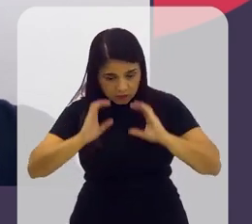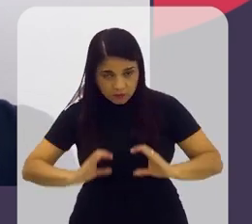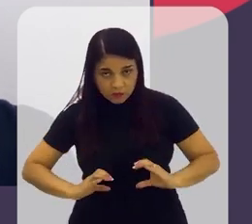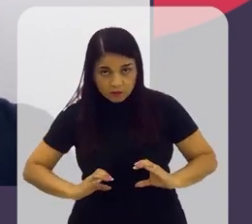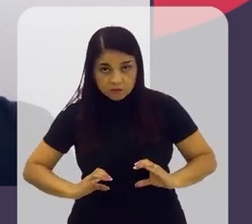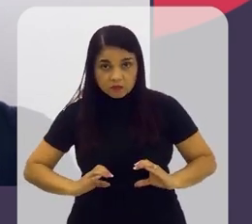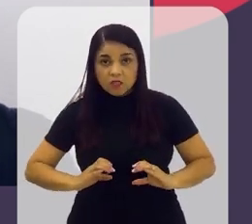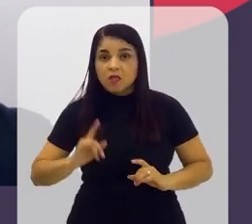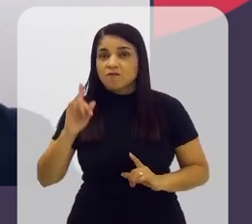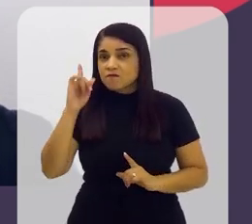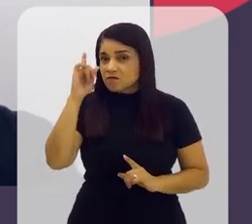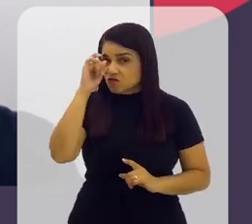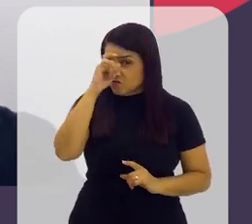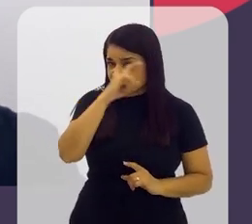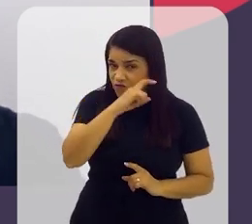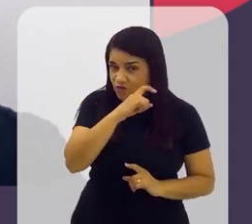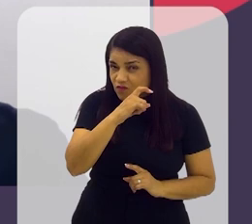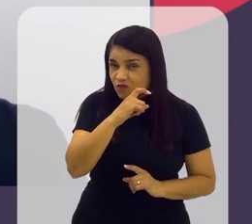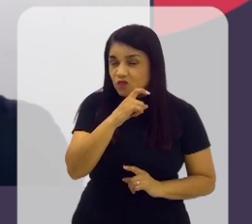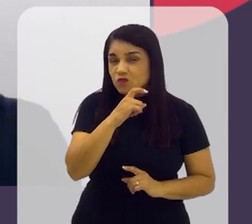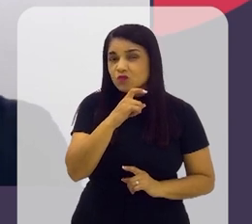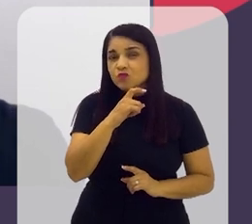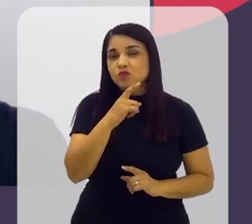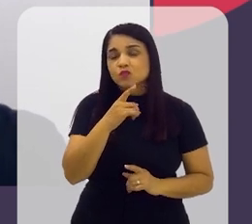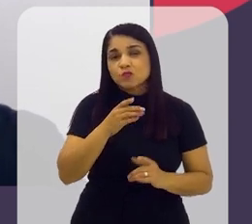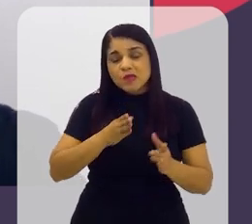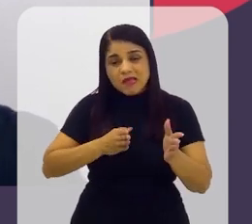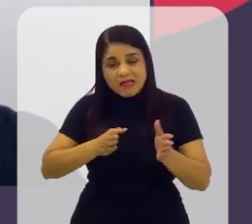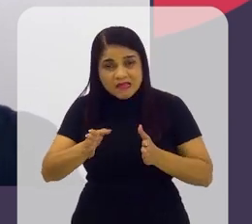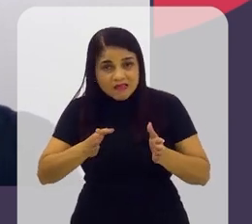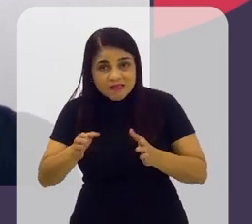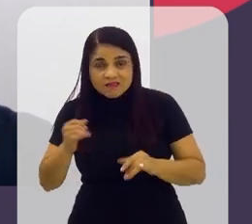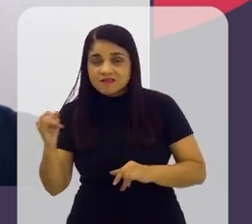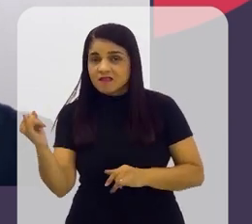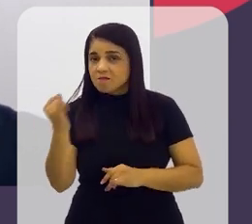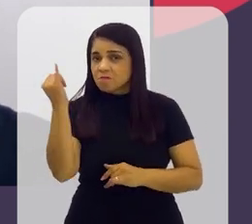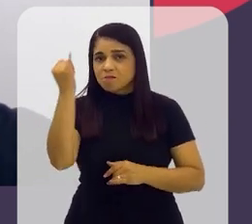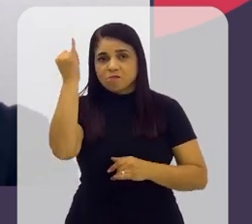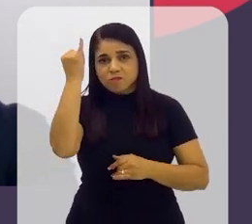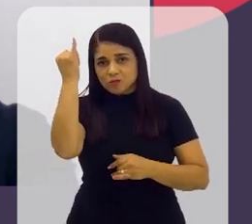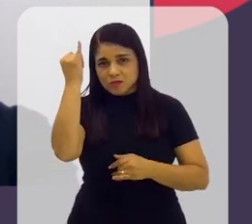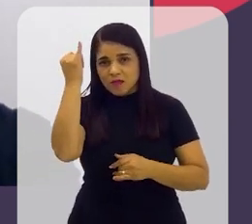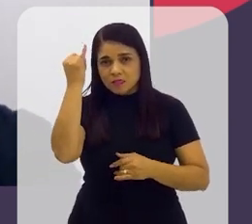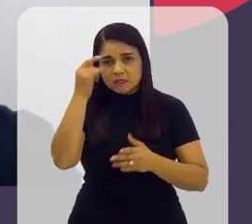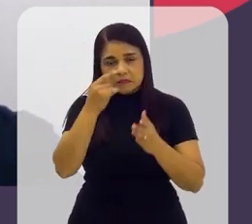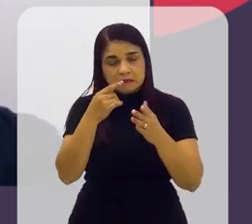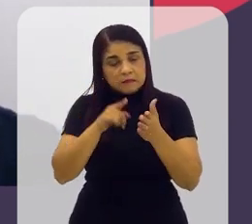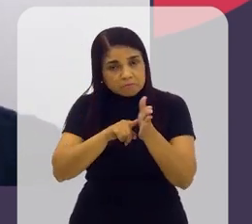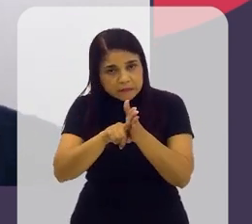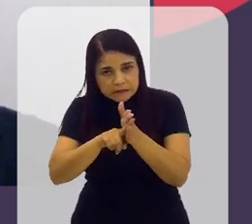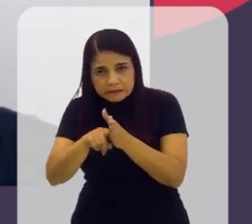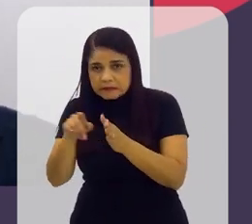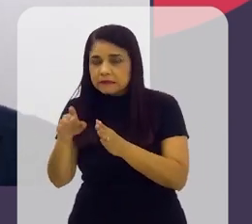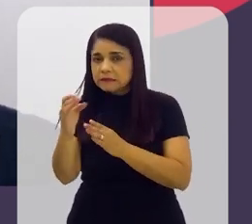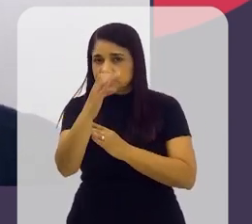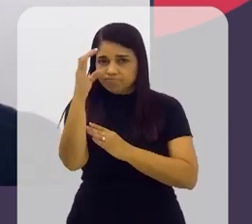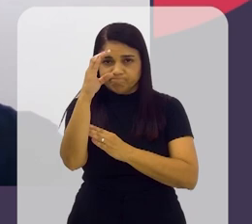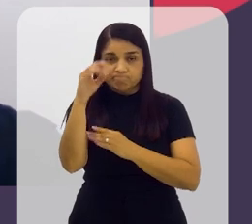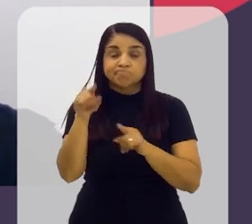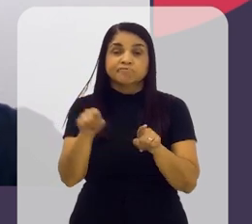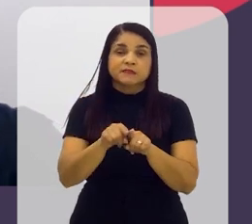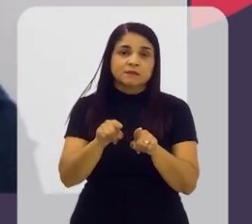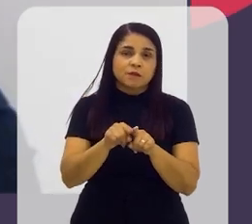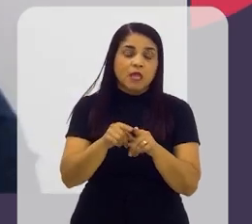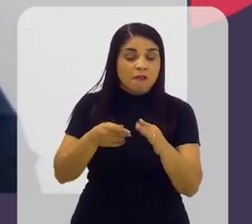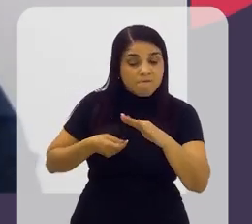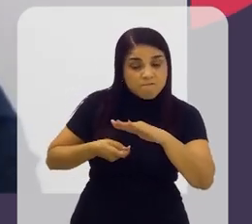acho que fica mais difícil a gente conseguir, né, acessar a importância daquelas pesquisas, tanto quanto também